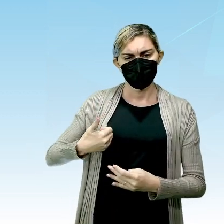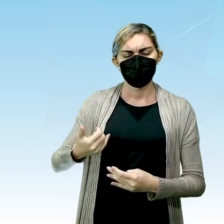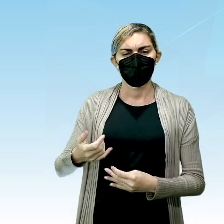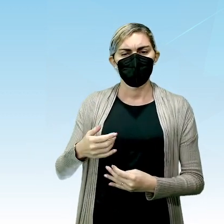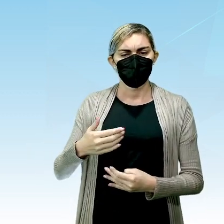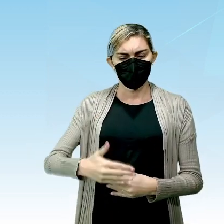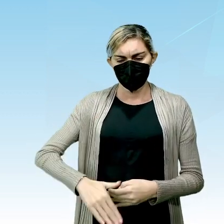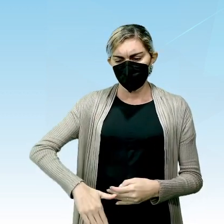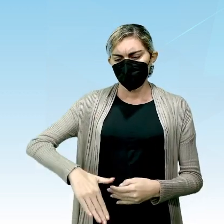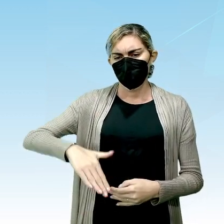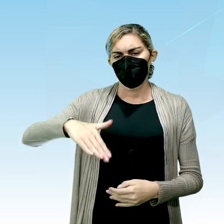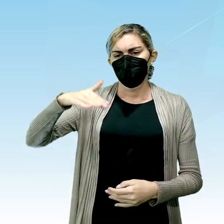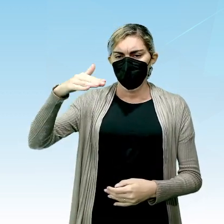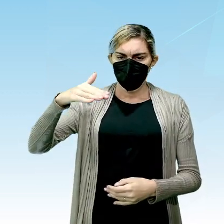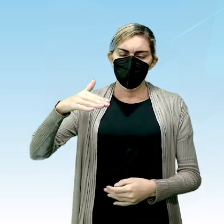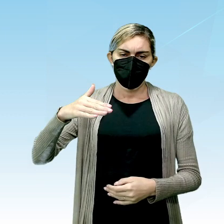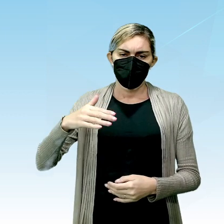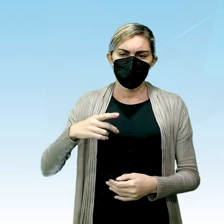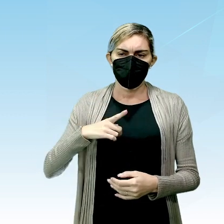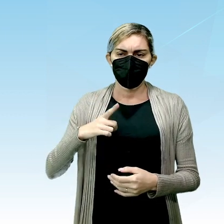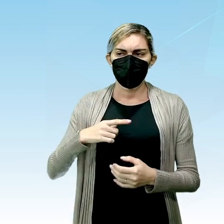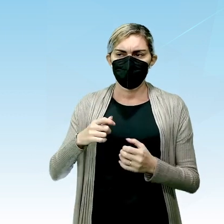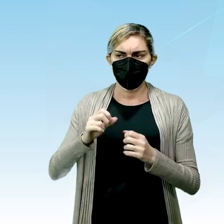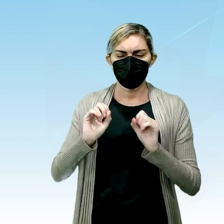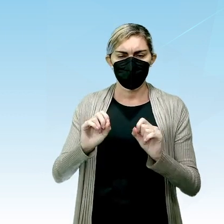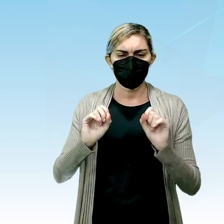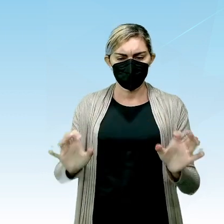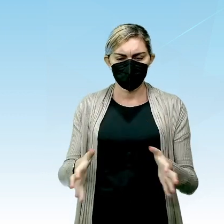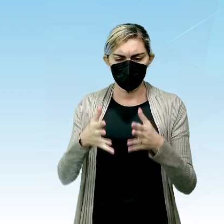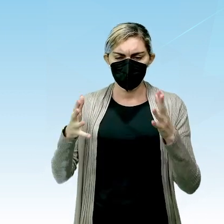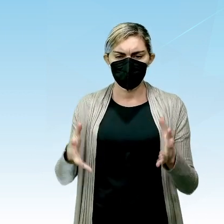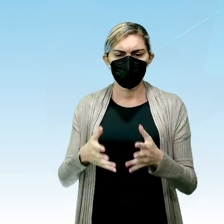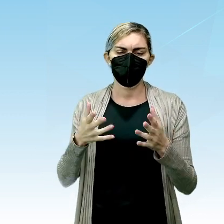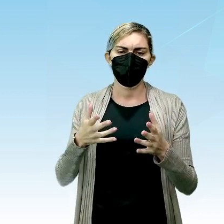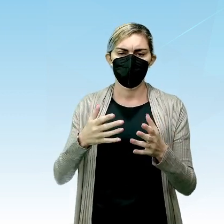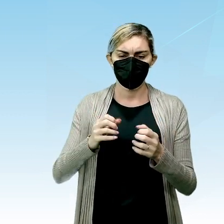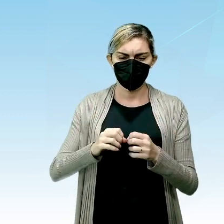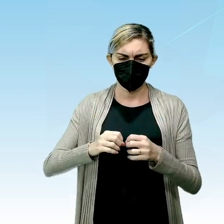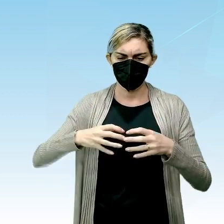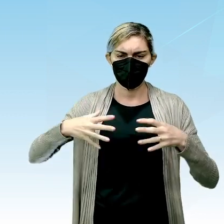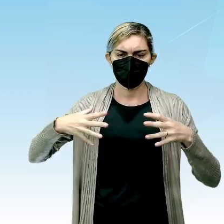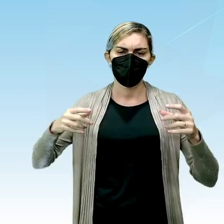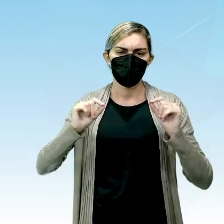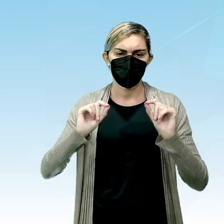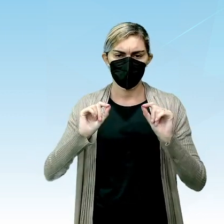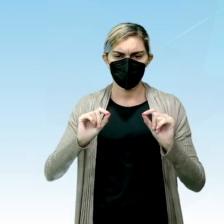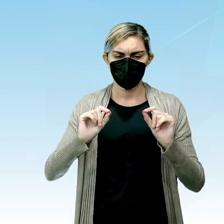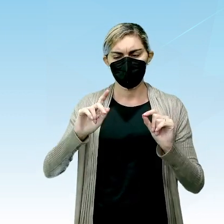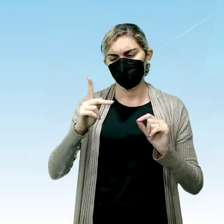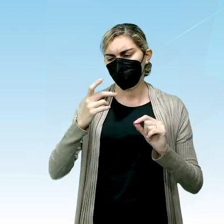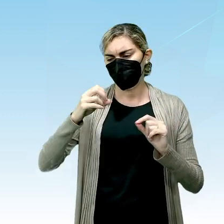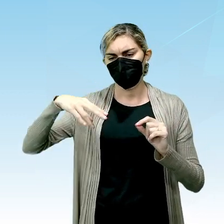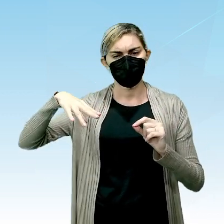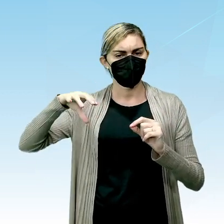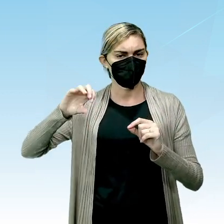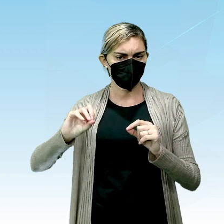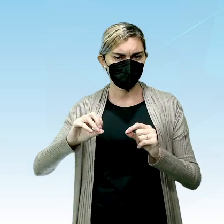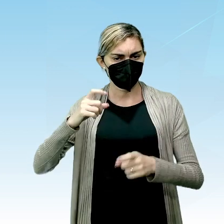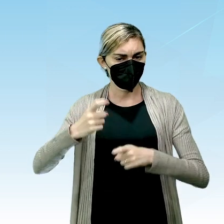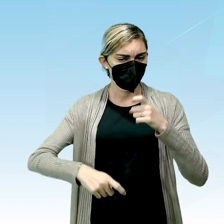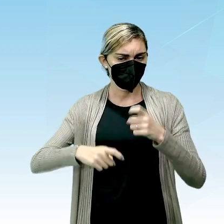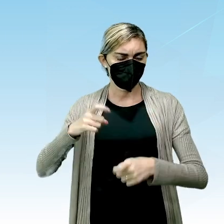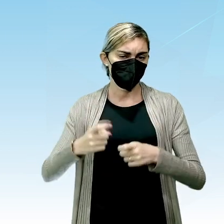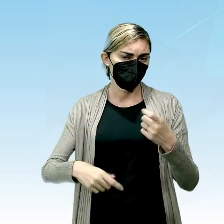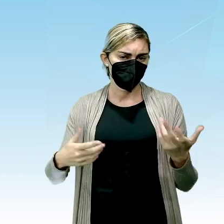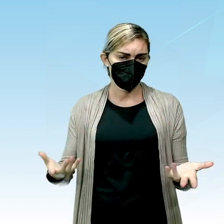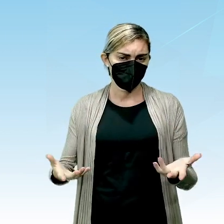glândula pituitária ela estimula justamente o aumento da produção dos hormônios sexuais